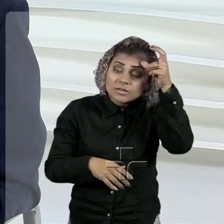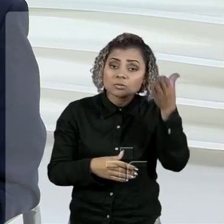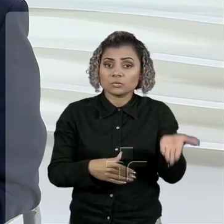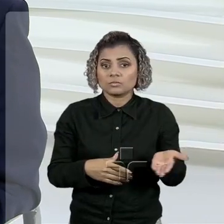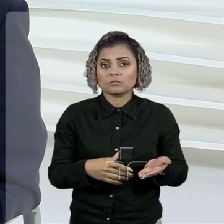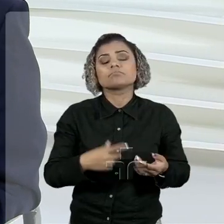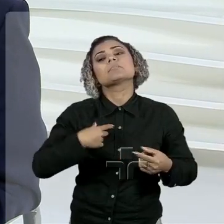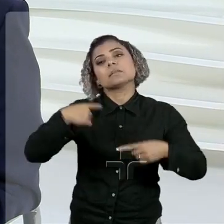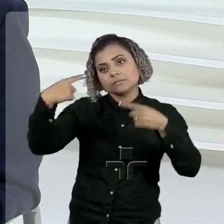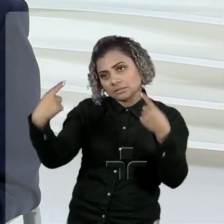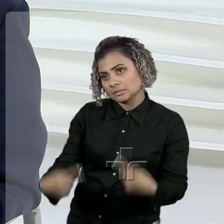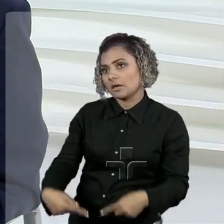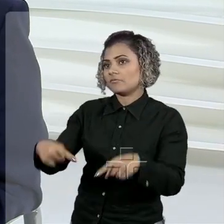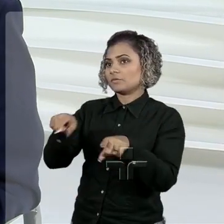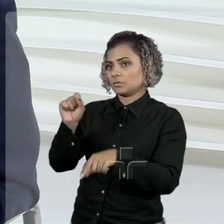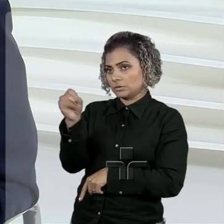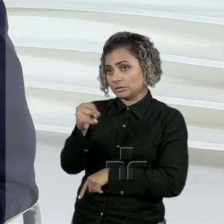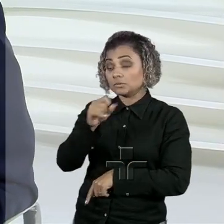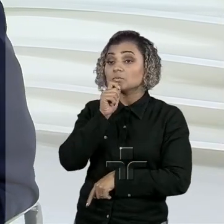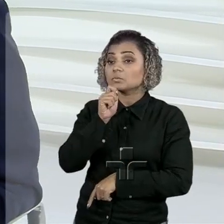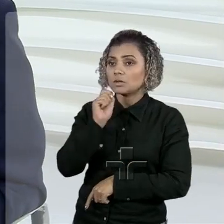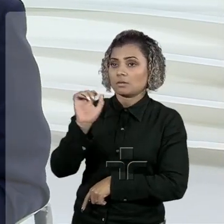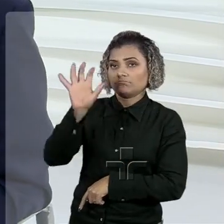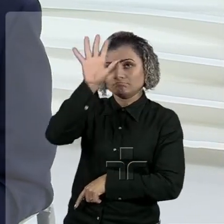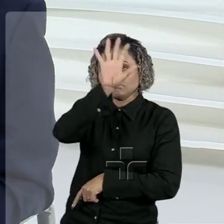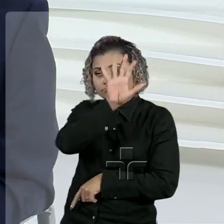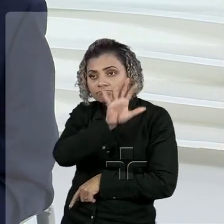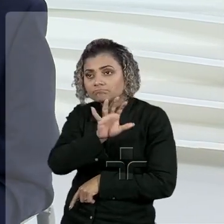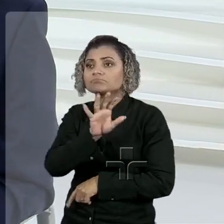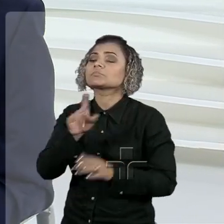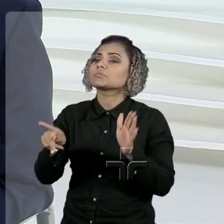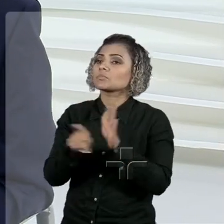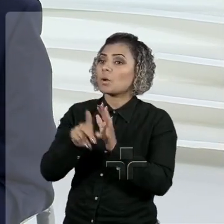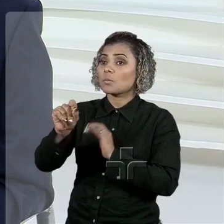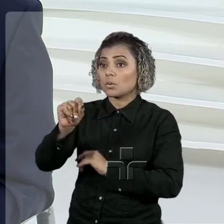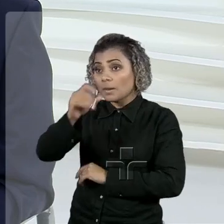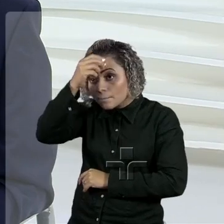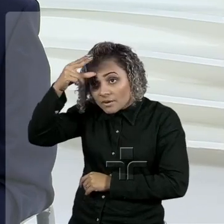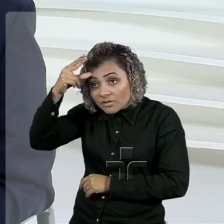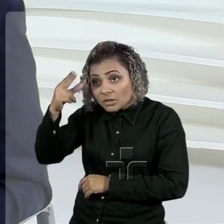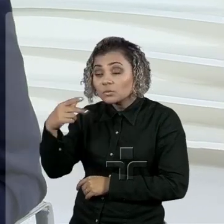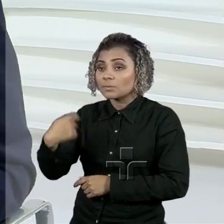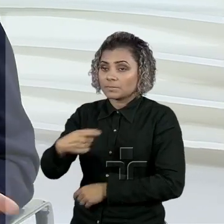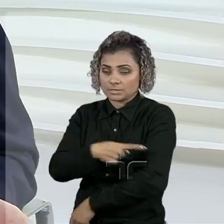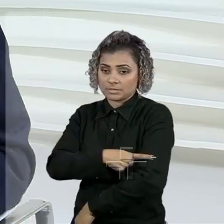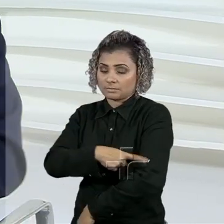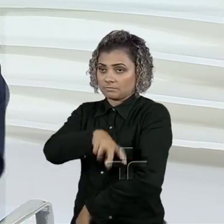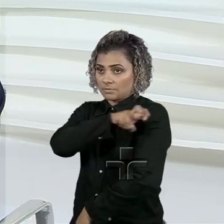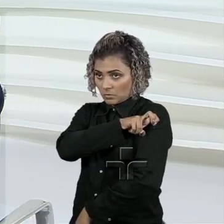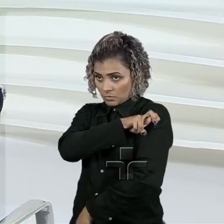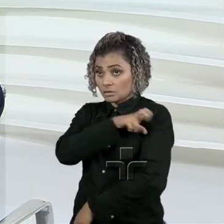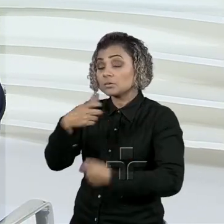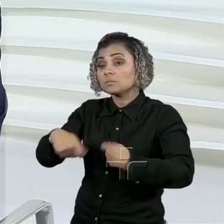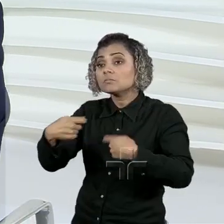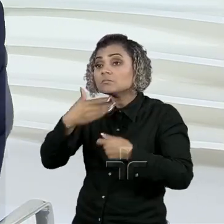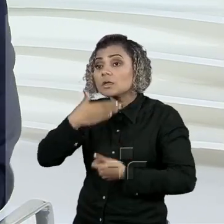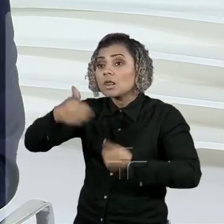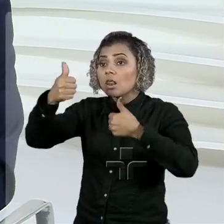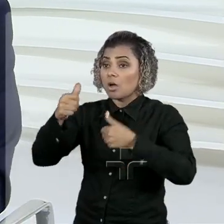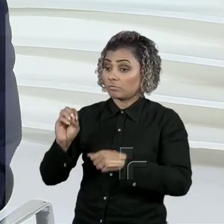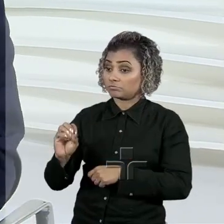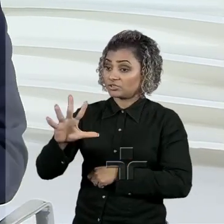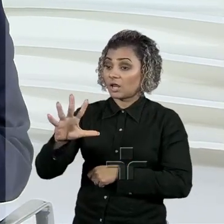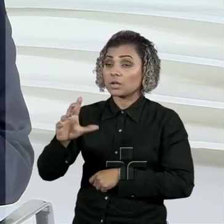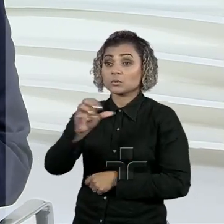O ideal é que as redes municipais tenham sim o 1º ao 5º ano para que o Estado possa trabalhar mais com o 6º ao 9º.